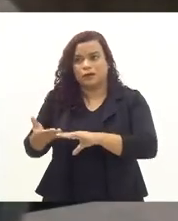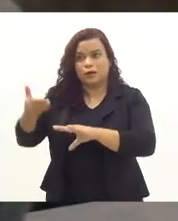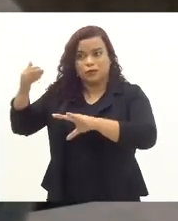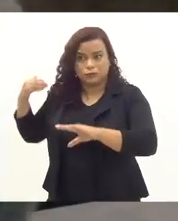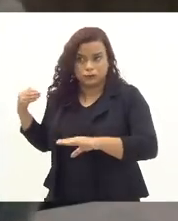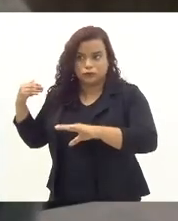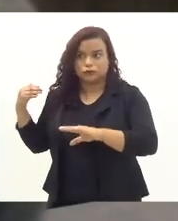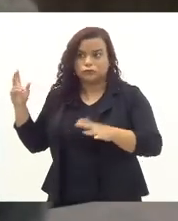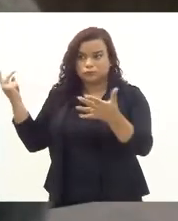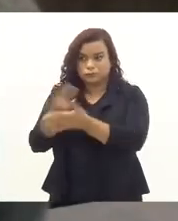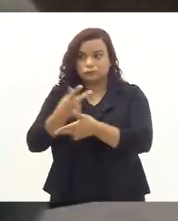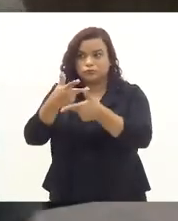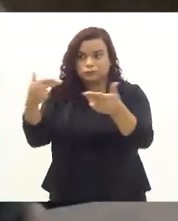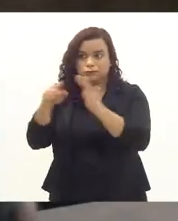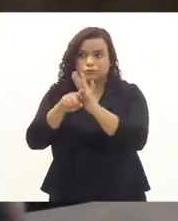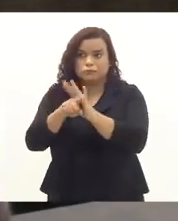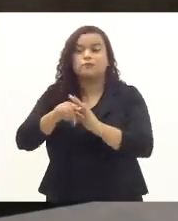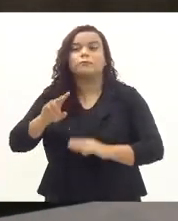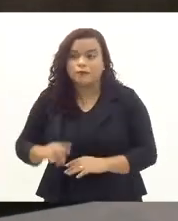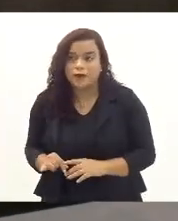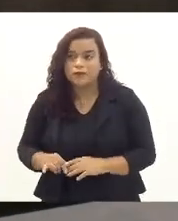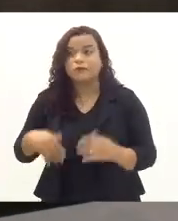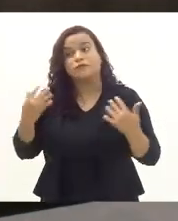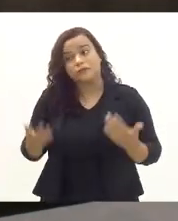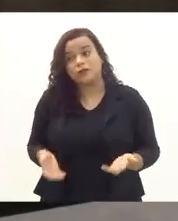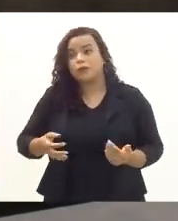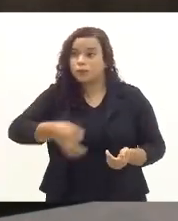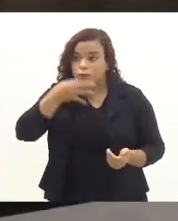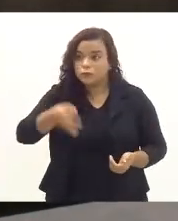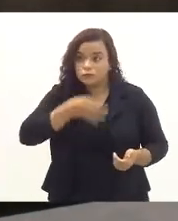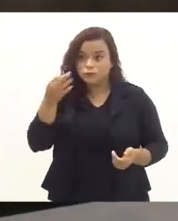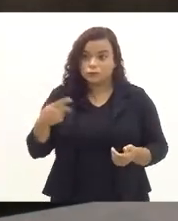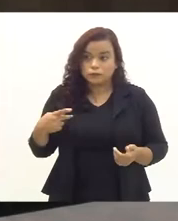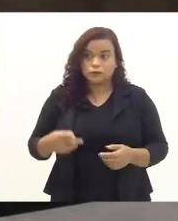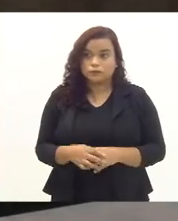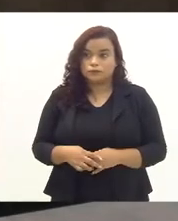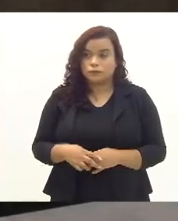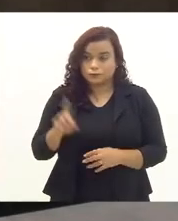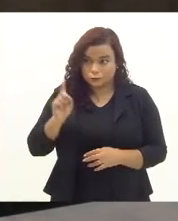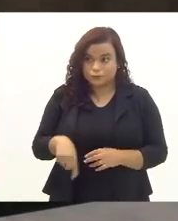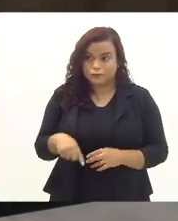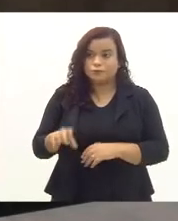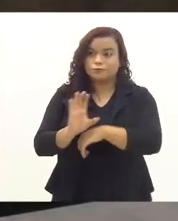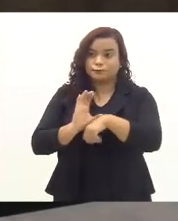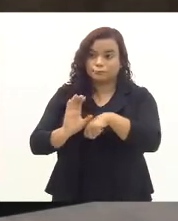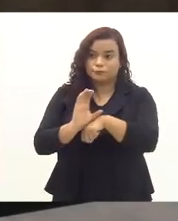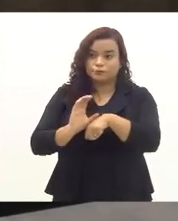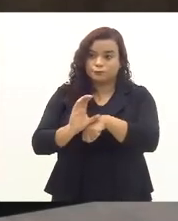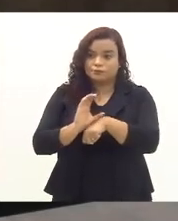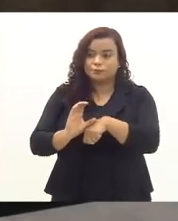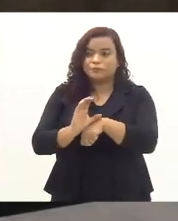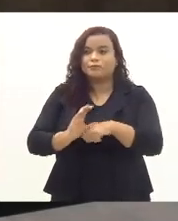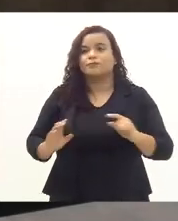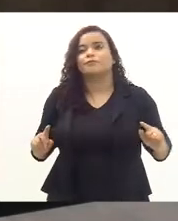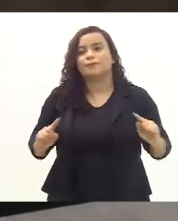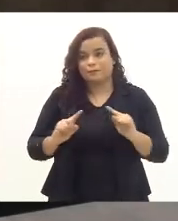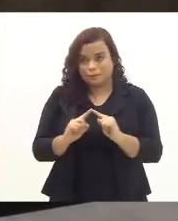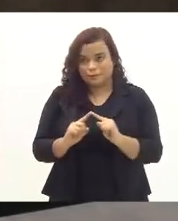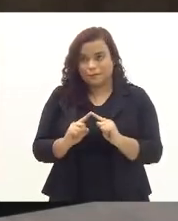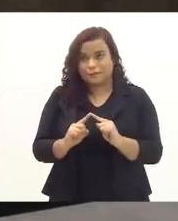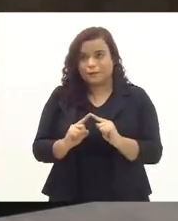ao fato que ela vai analisar então o parecer ela pela constitucionalidade